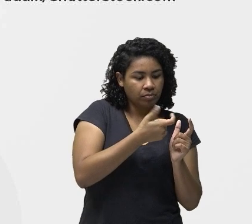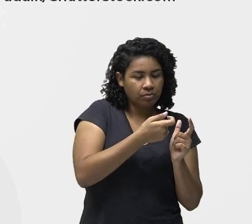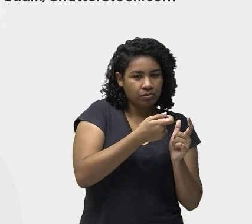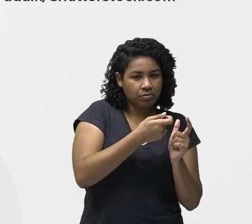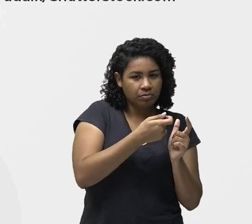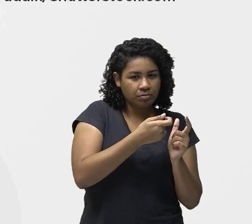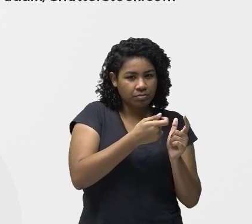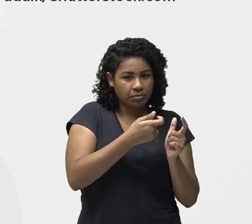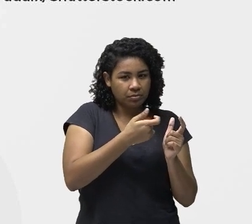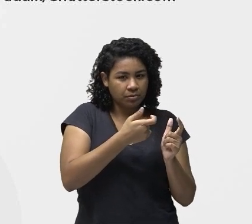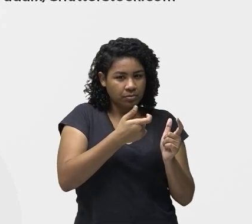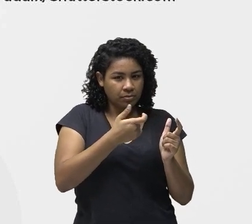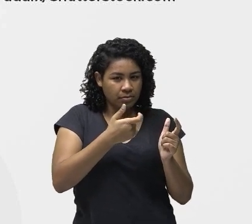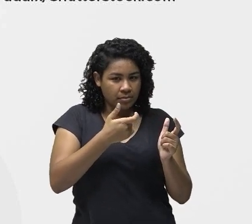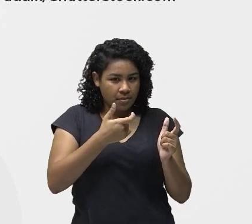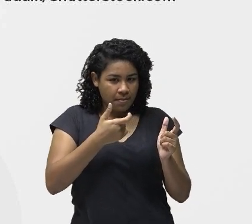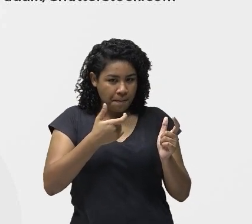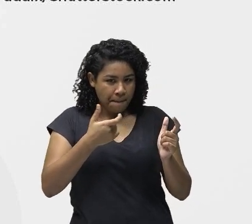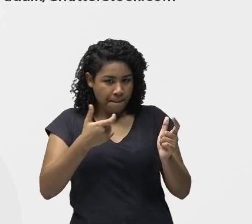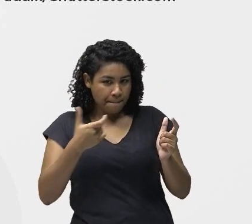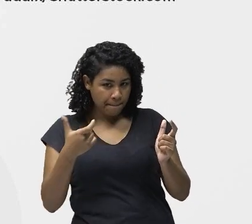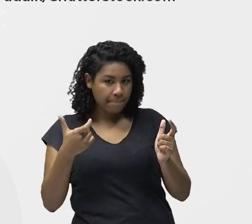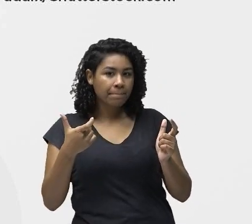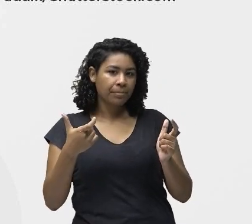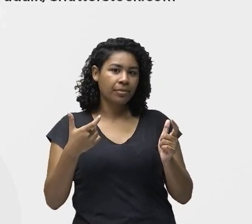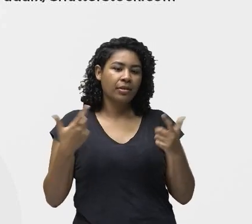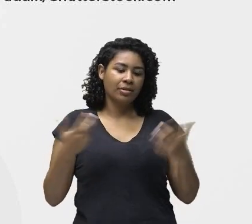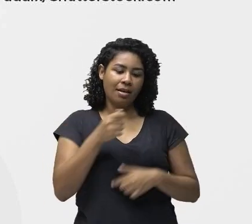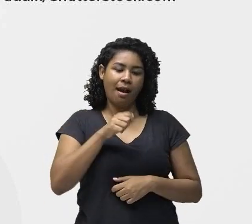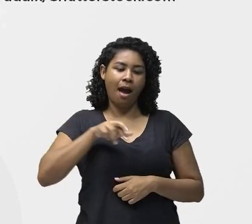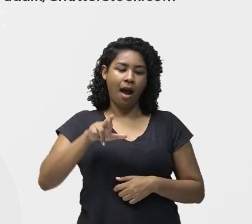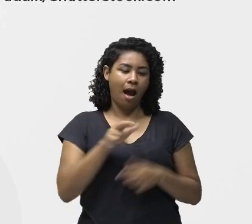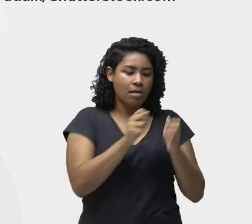êmbolo e volta, o ar novamente se espalha.